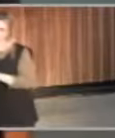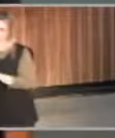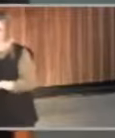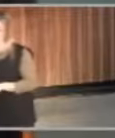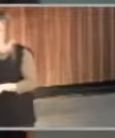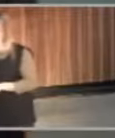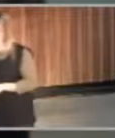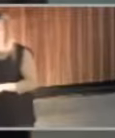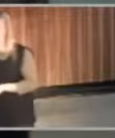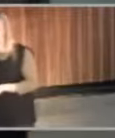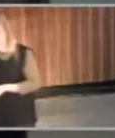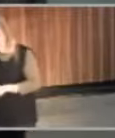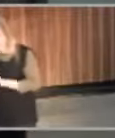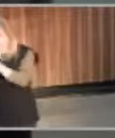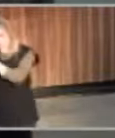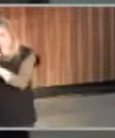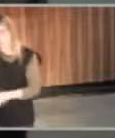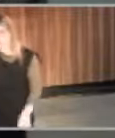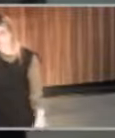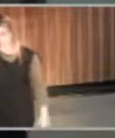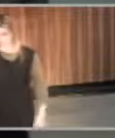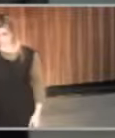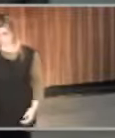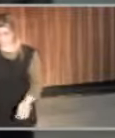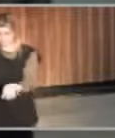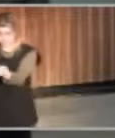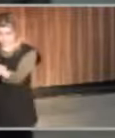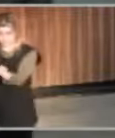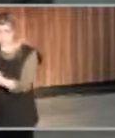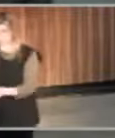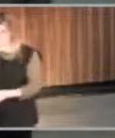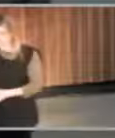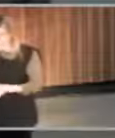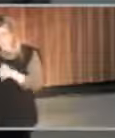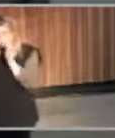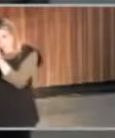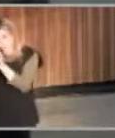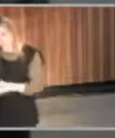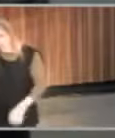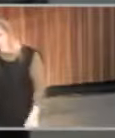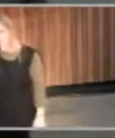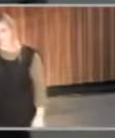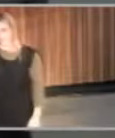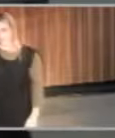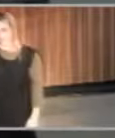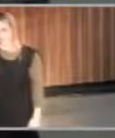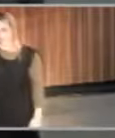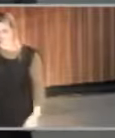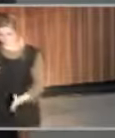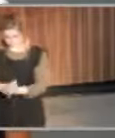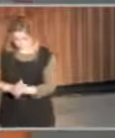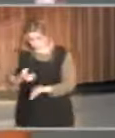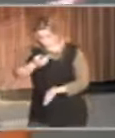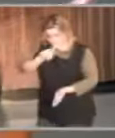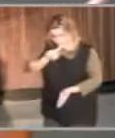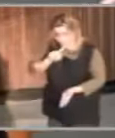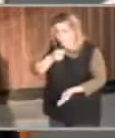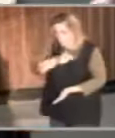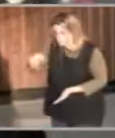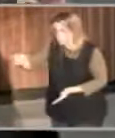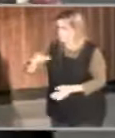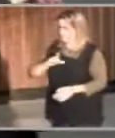pertence ao senhor esse dia você está entendendo isso que está na bíblia você trabalha seis